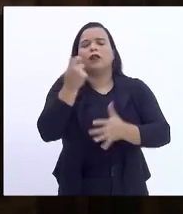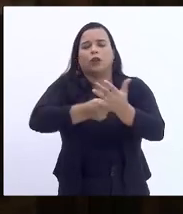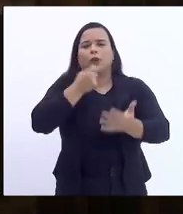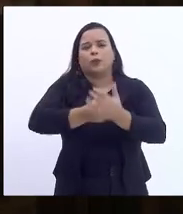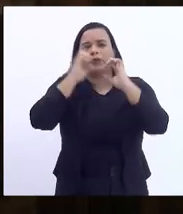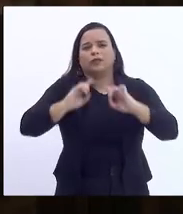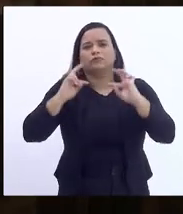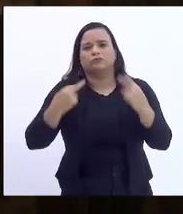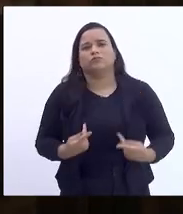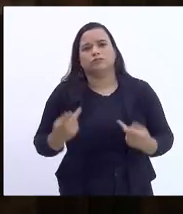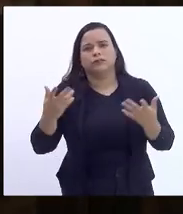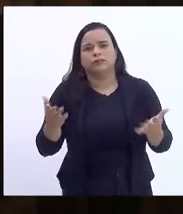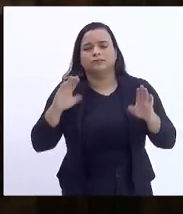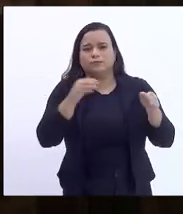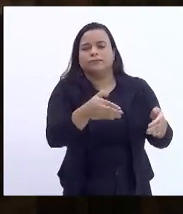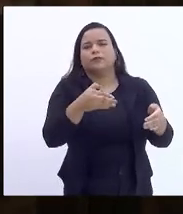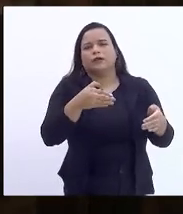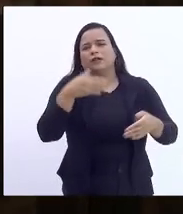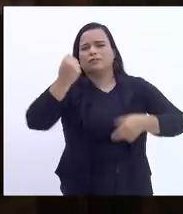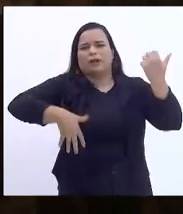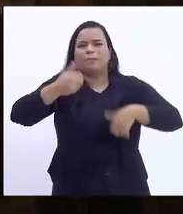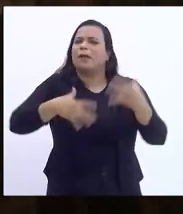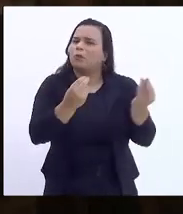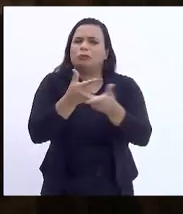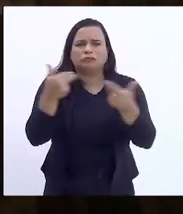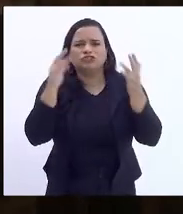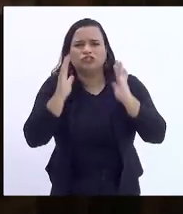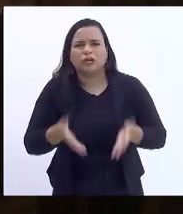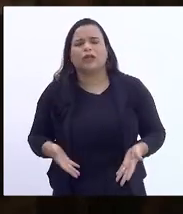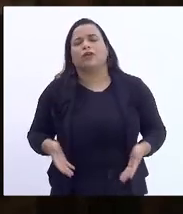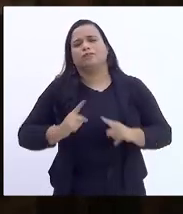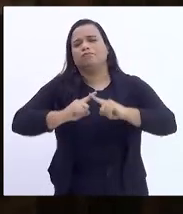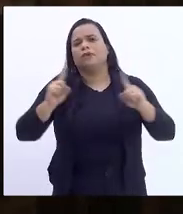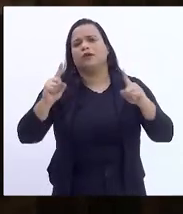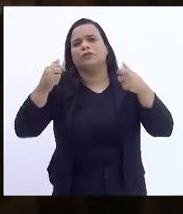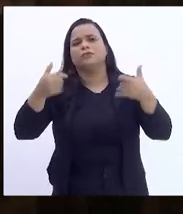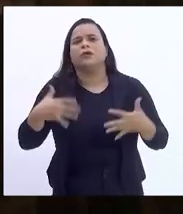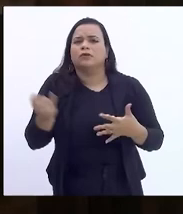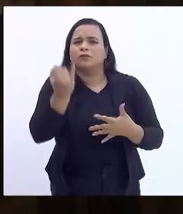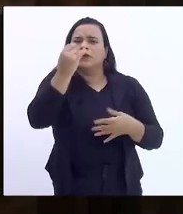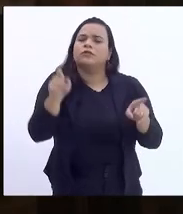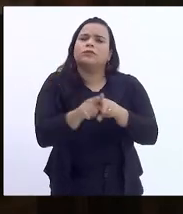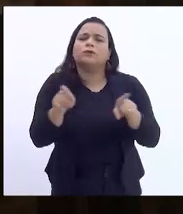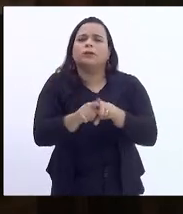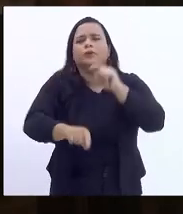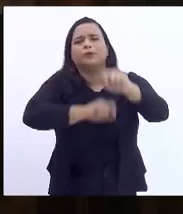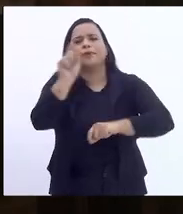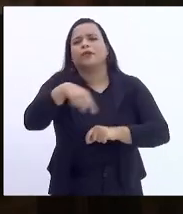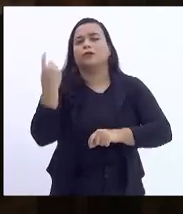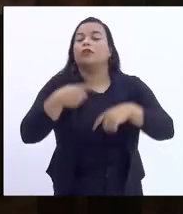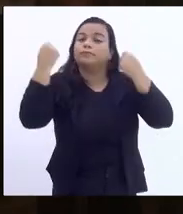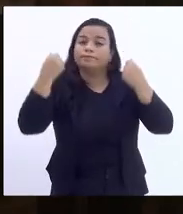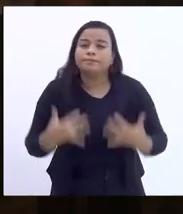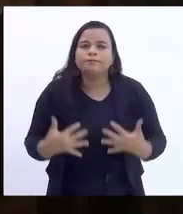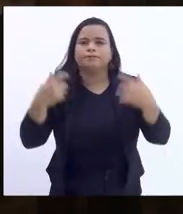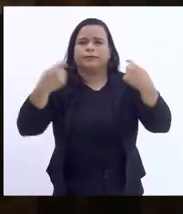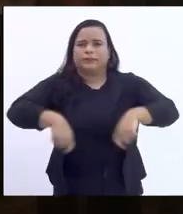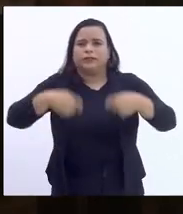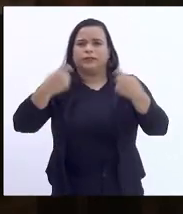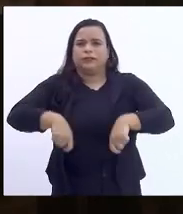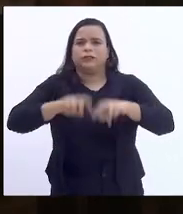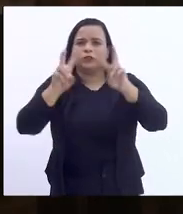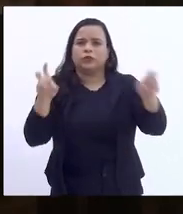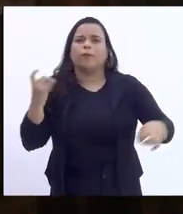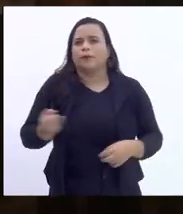direitos humanos bom acho que muita que já foi falado mas é fundamental a gente bater na tecla da